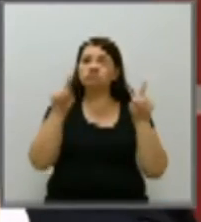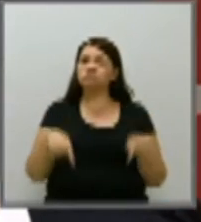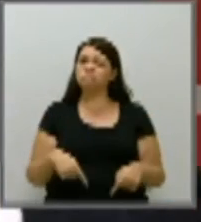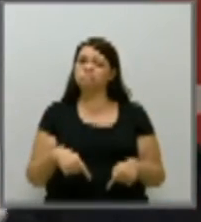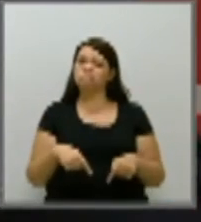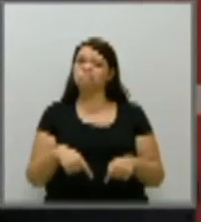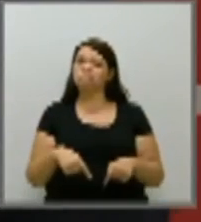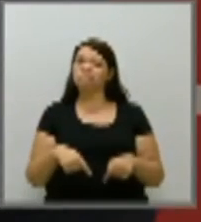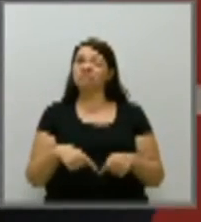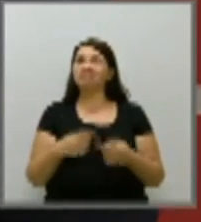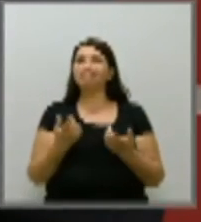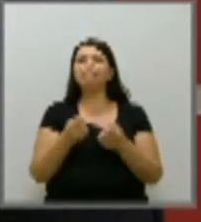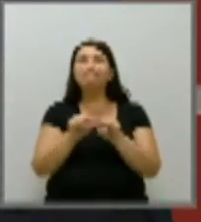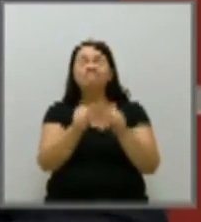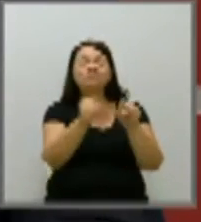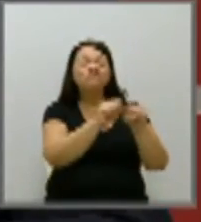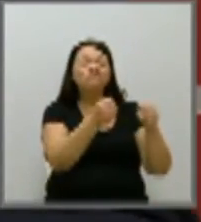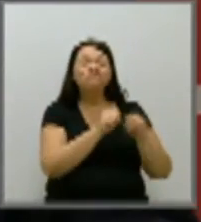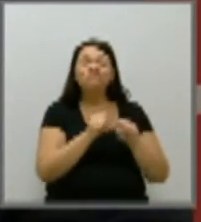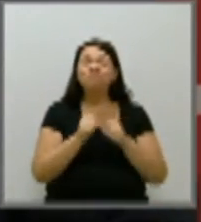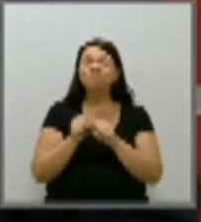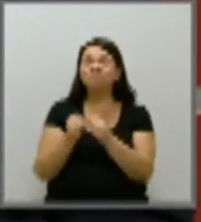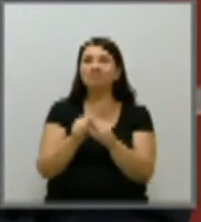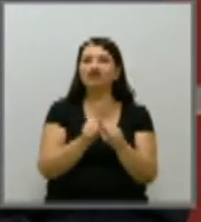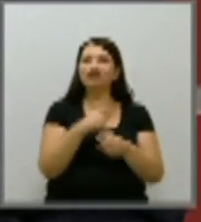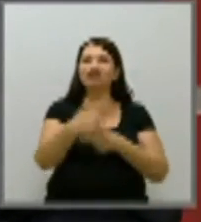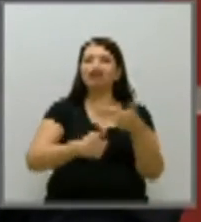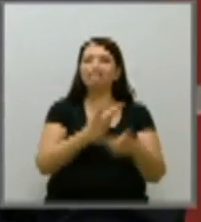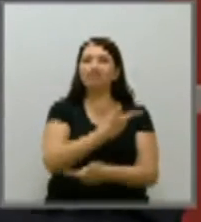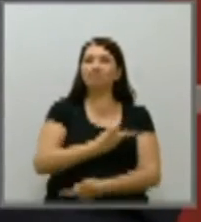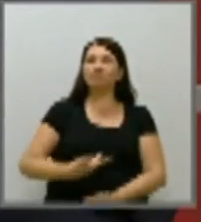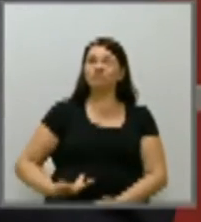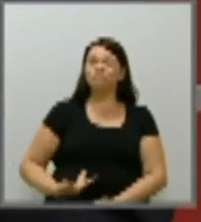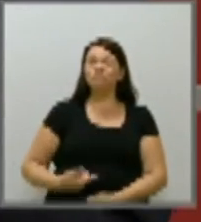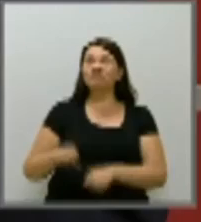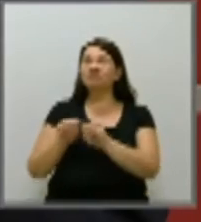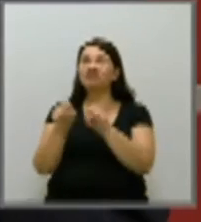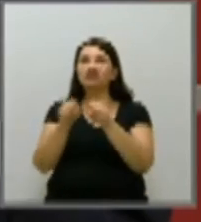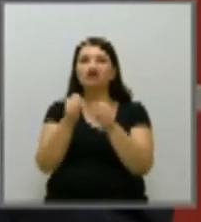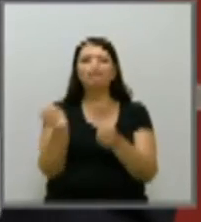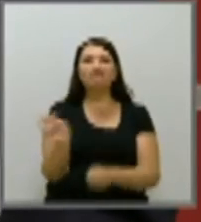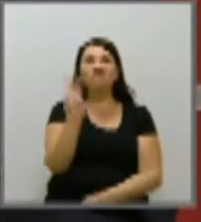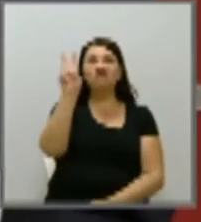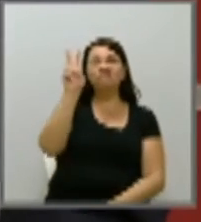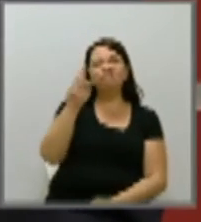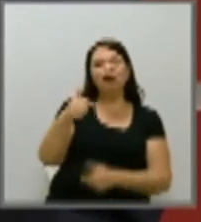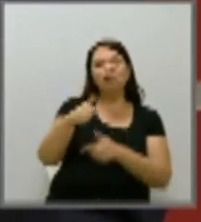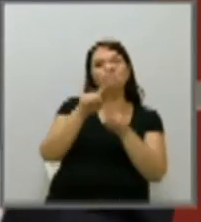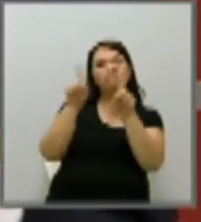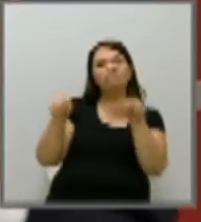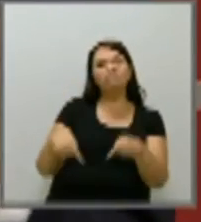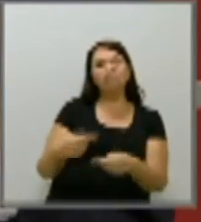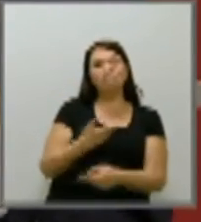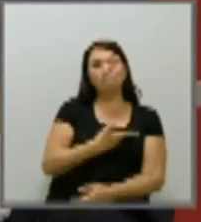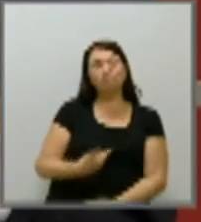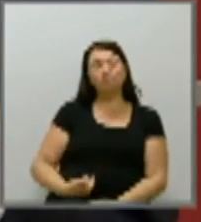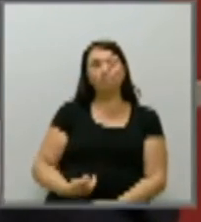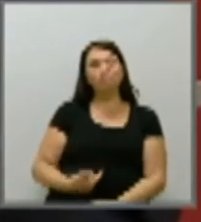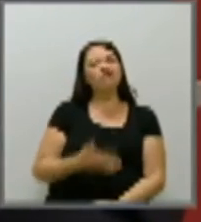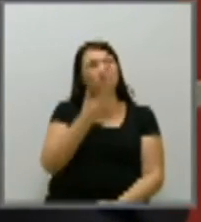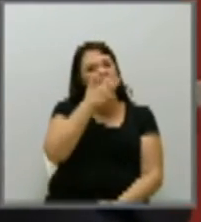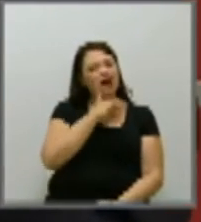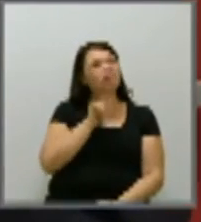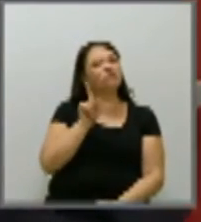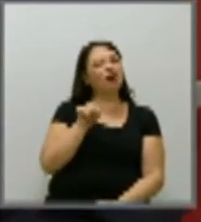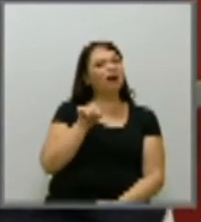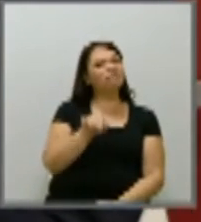sucateiam o serviço público, que destroem a valorização dos servidores. Eu acho que tem muito disso, sabe? Eu acho